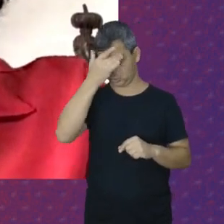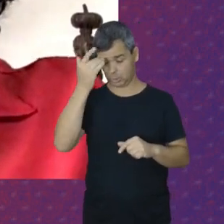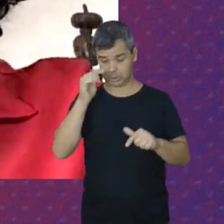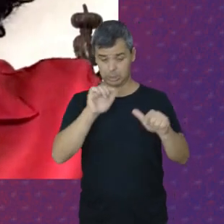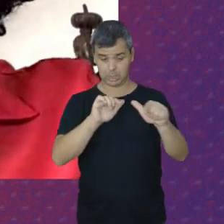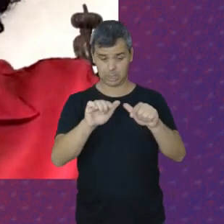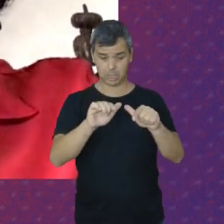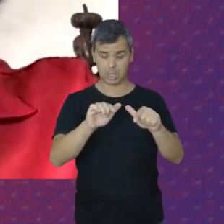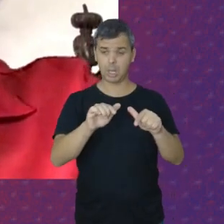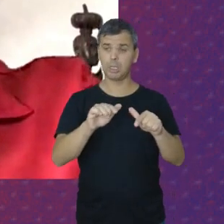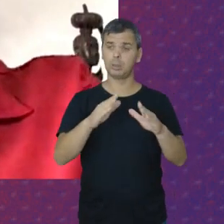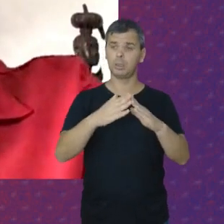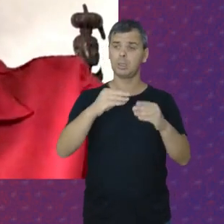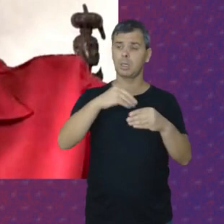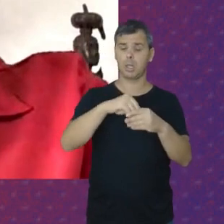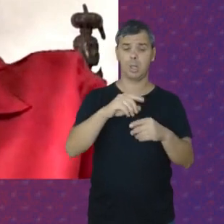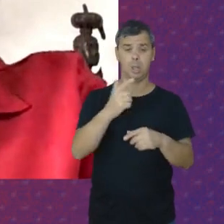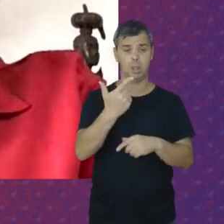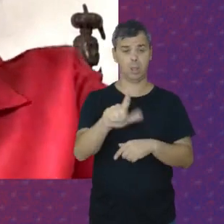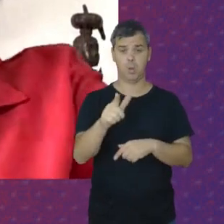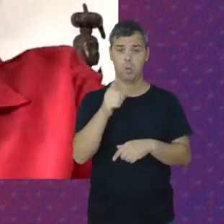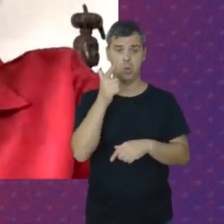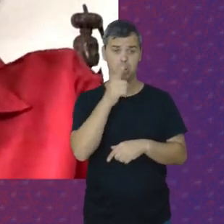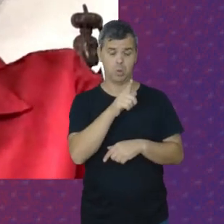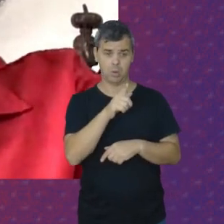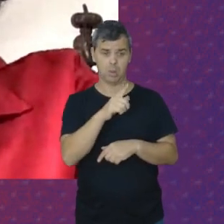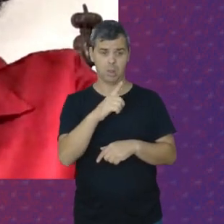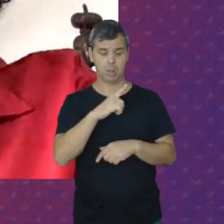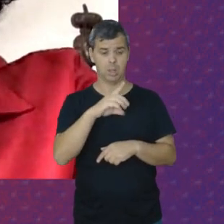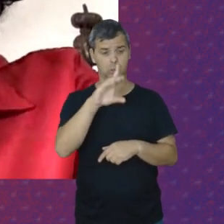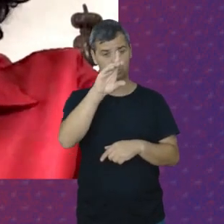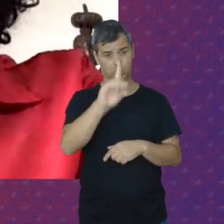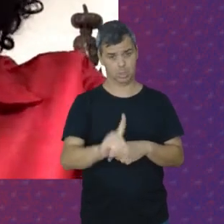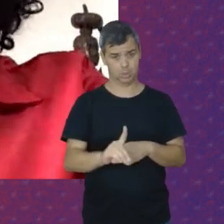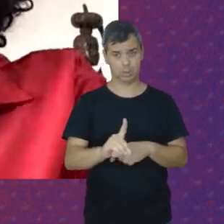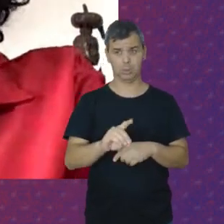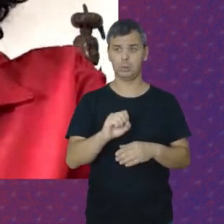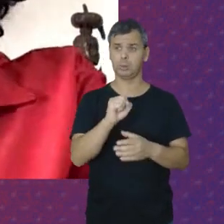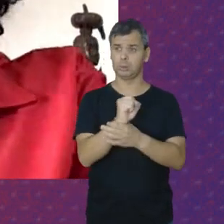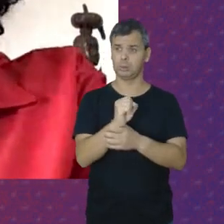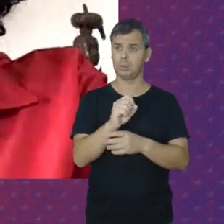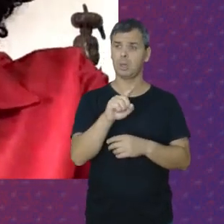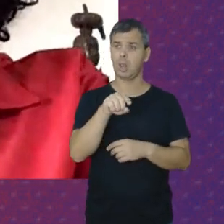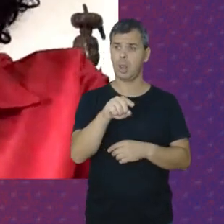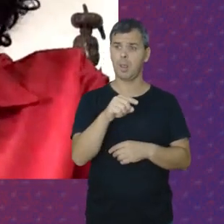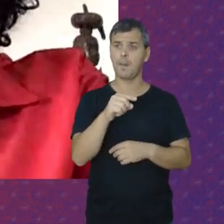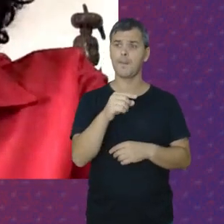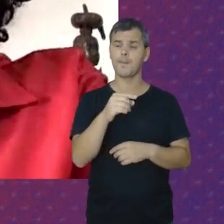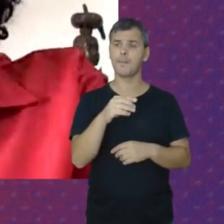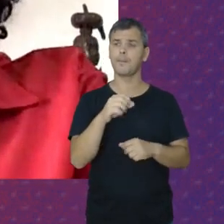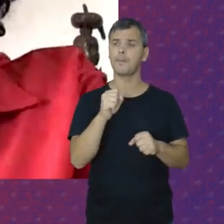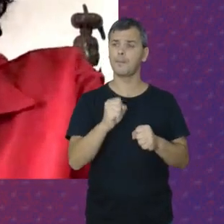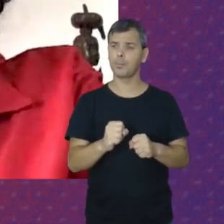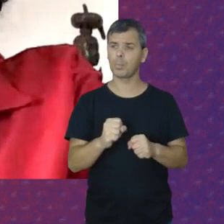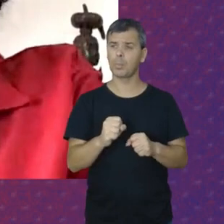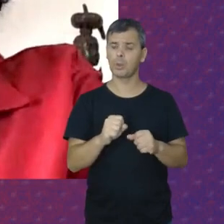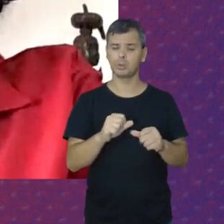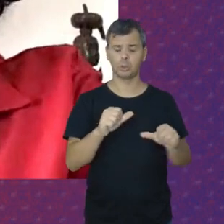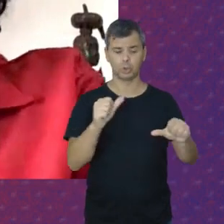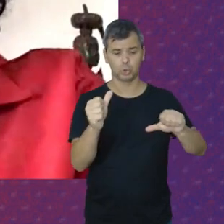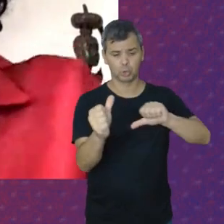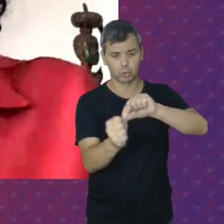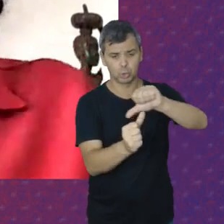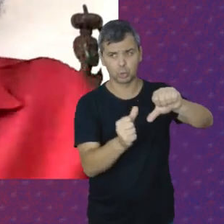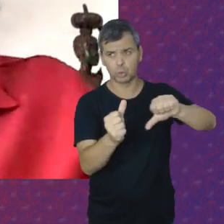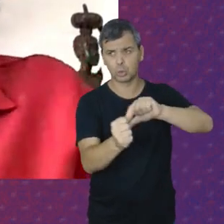trabalhadoras domésticas não conseguem, né, ter os seus direitos, elas podem perfeitamente ir migrando,